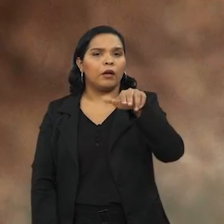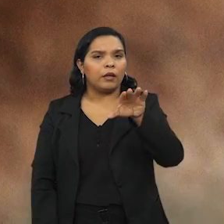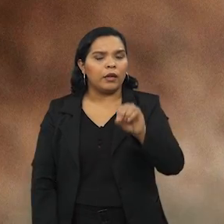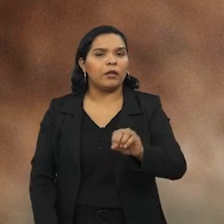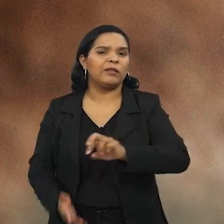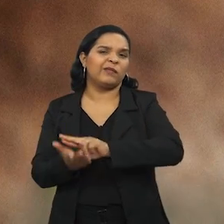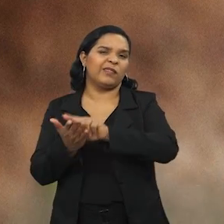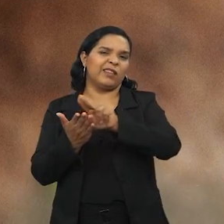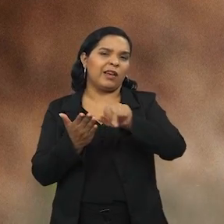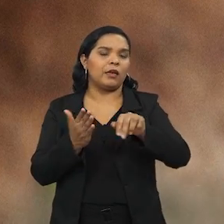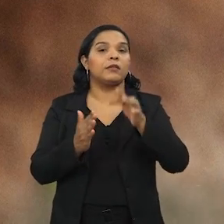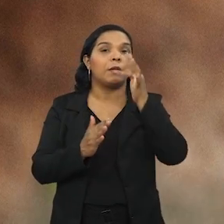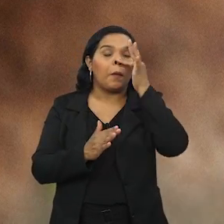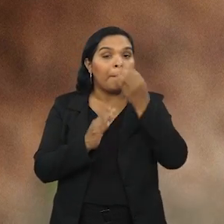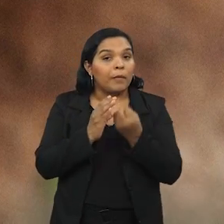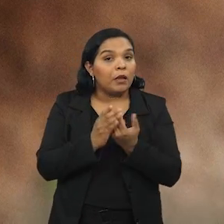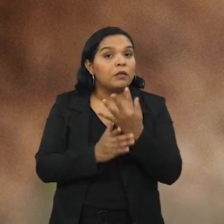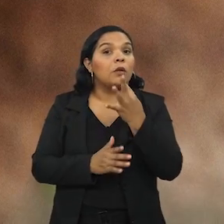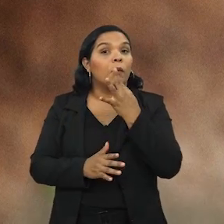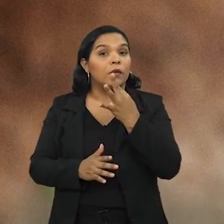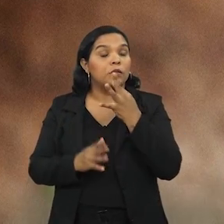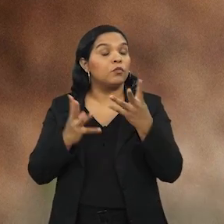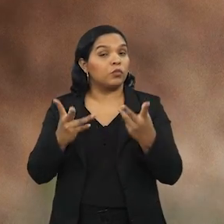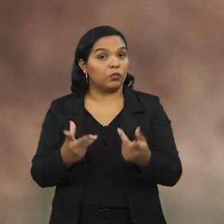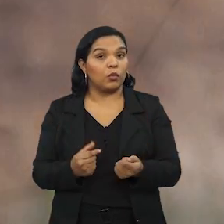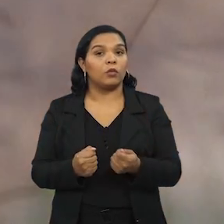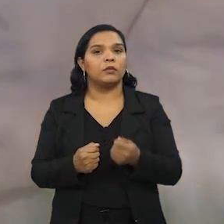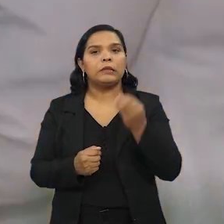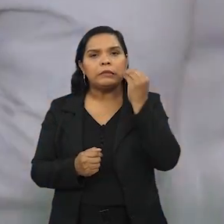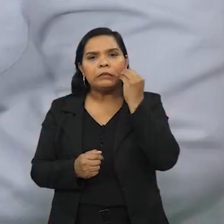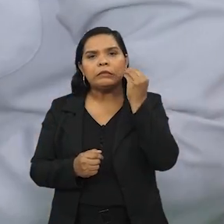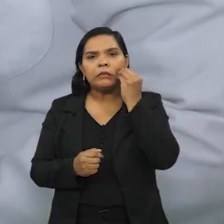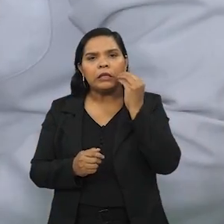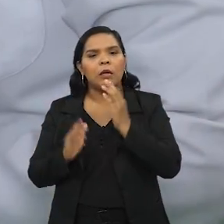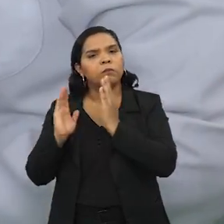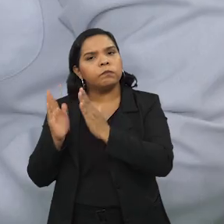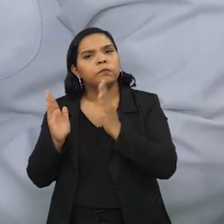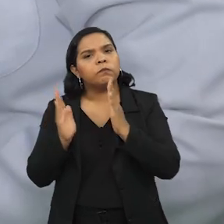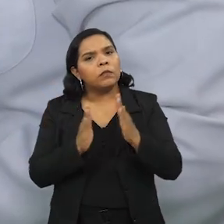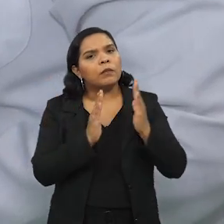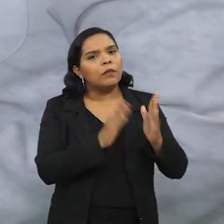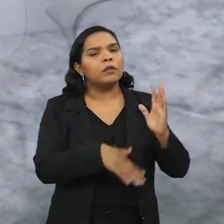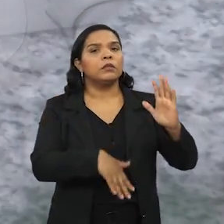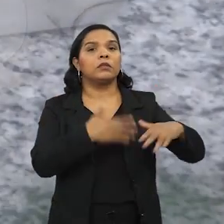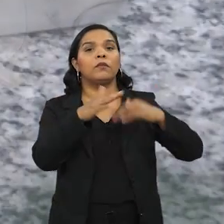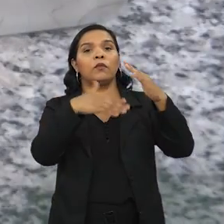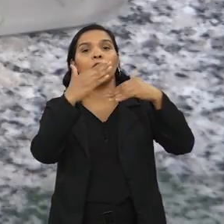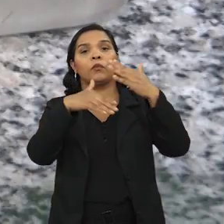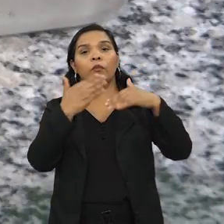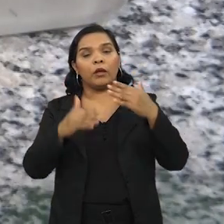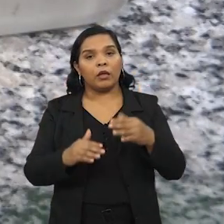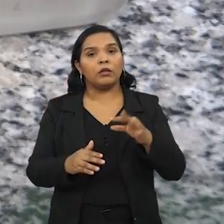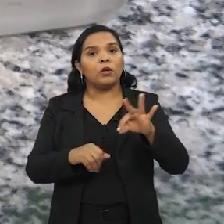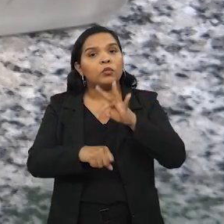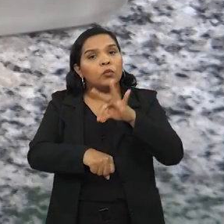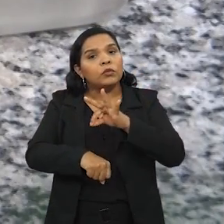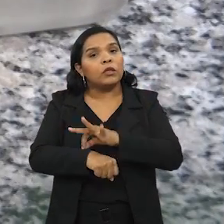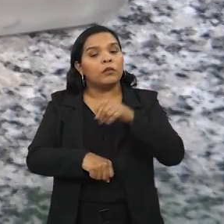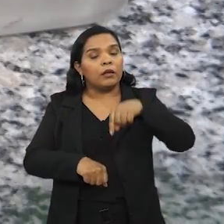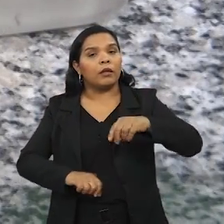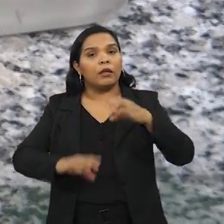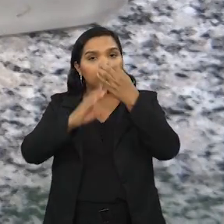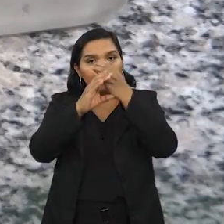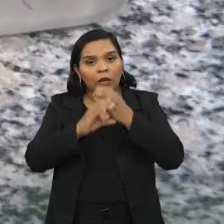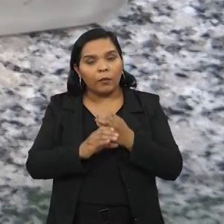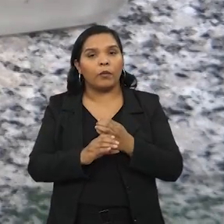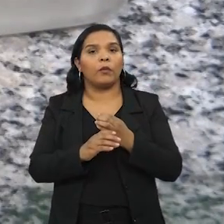orégano, entre outras plantas, né, que já conhecida por todos. A gente testa várias fases de desenvolvimento, né,